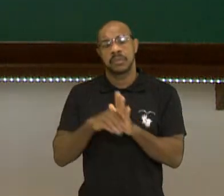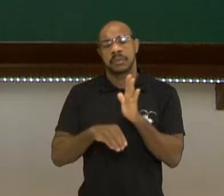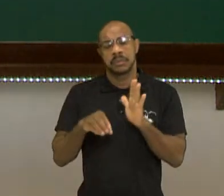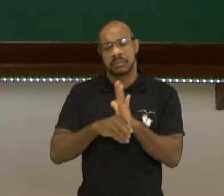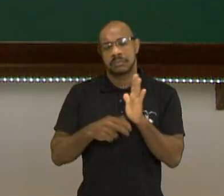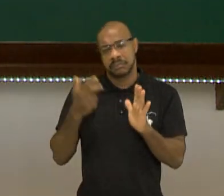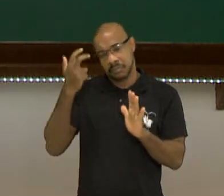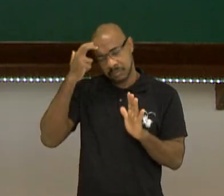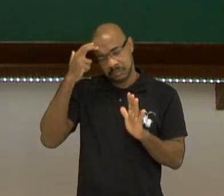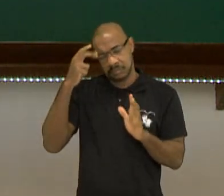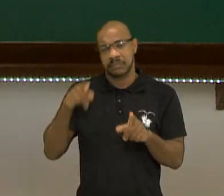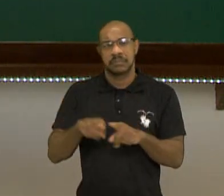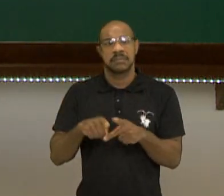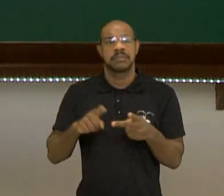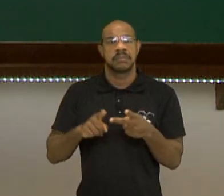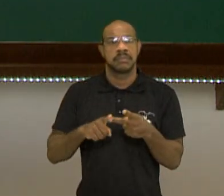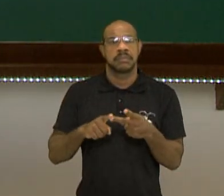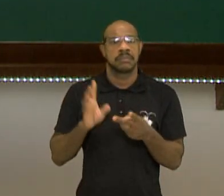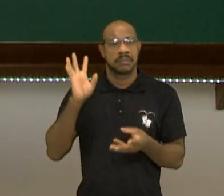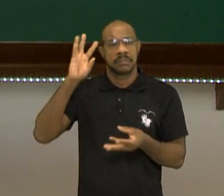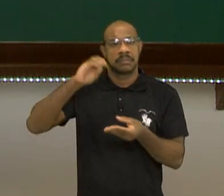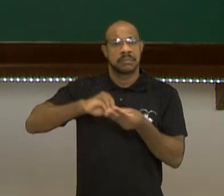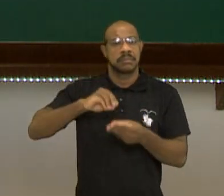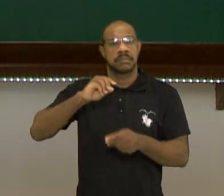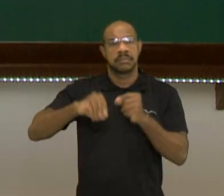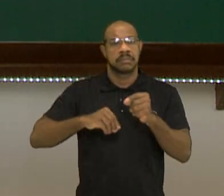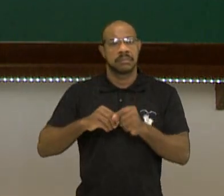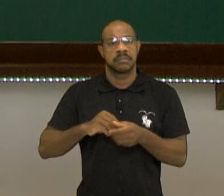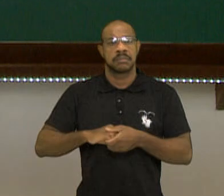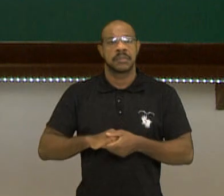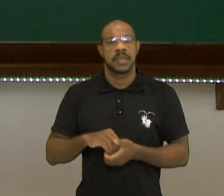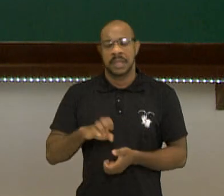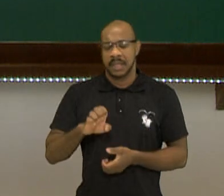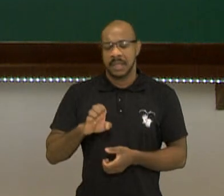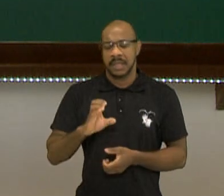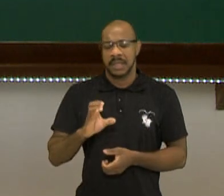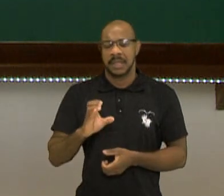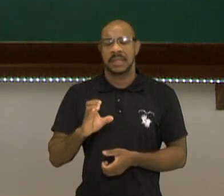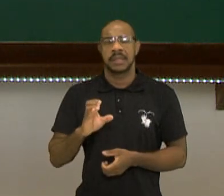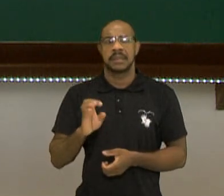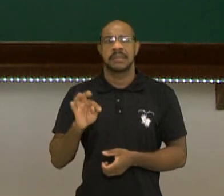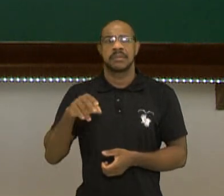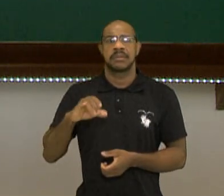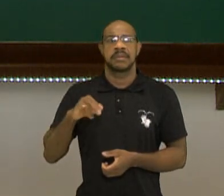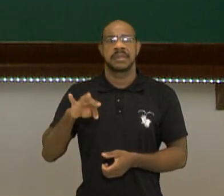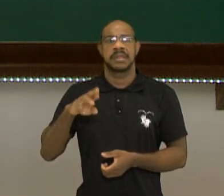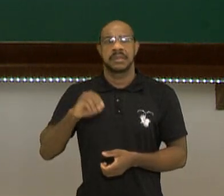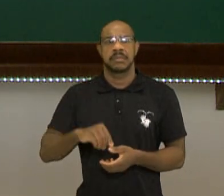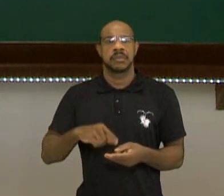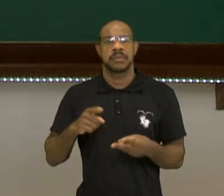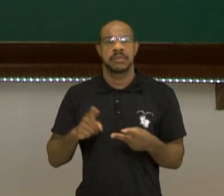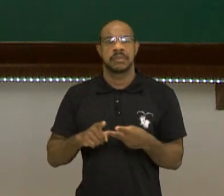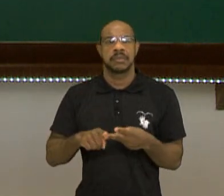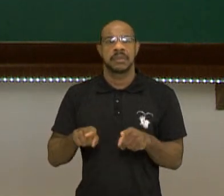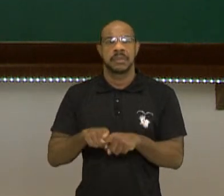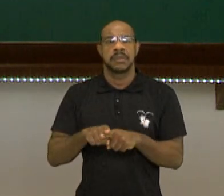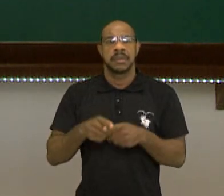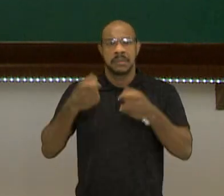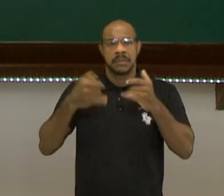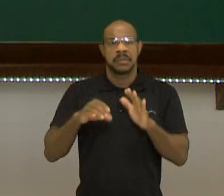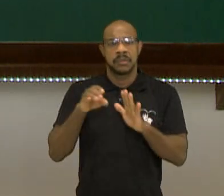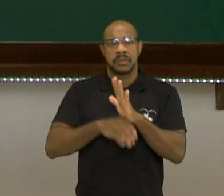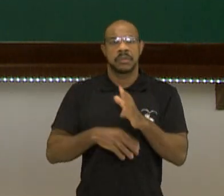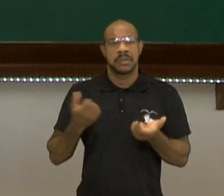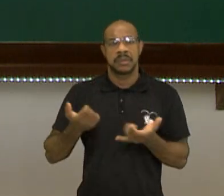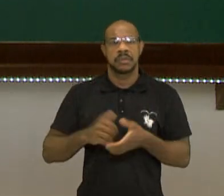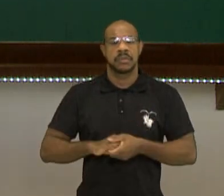né, retomando as noções de etnocentrismo, com associação aos contextos de colonialismo e do imperialismo,